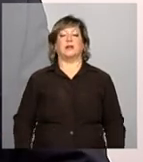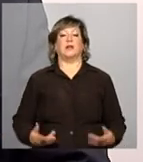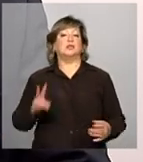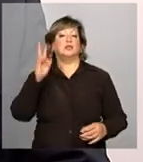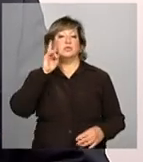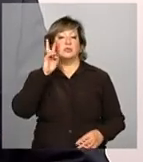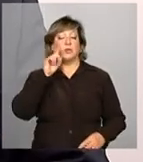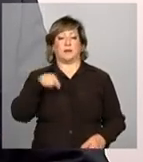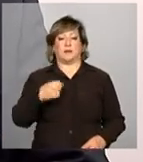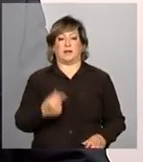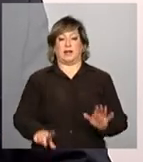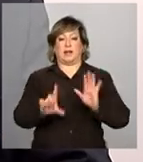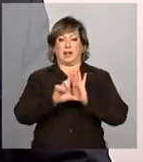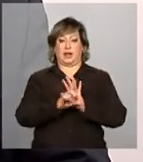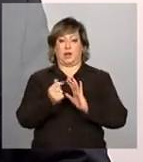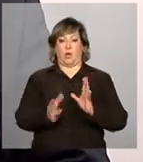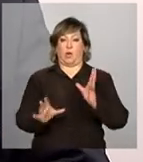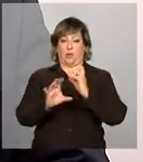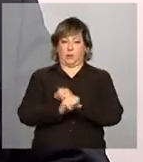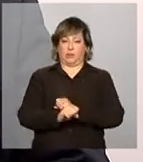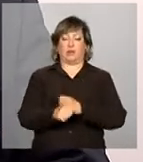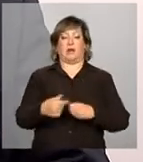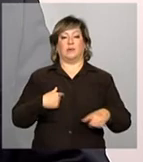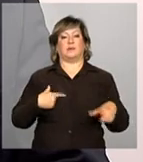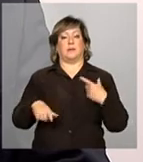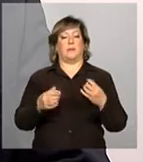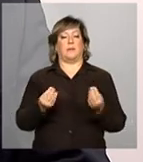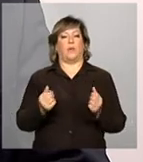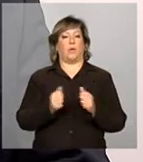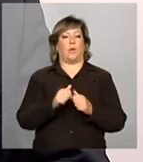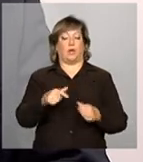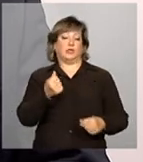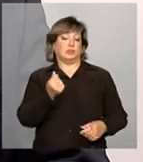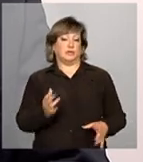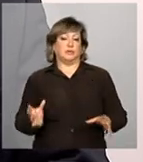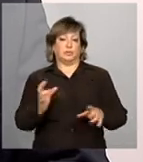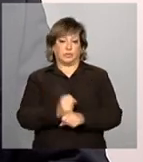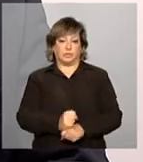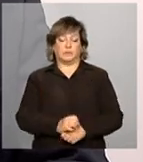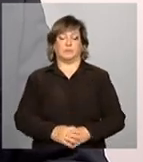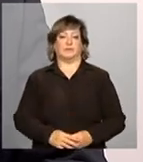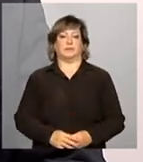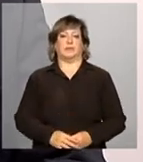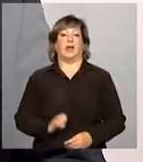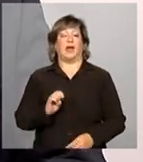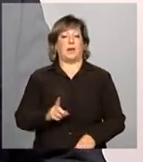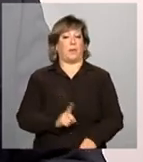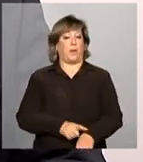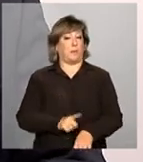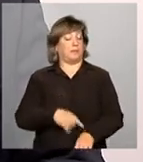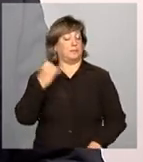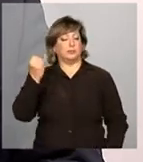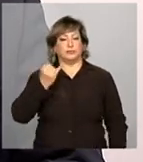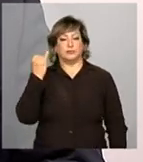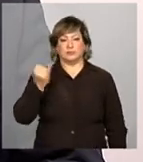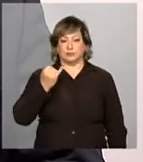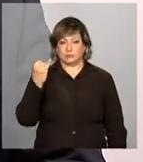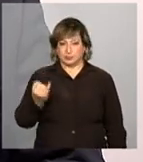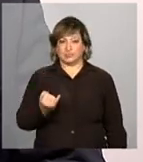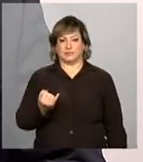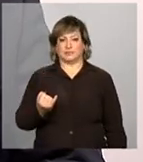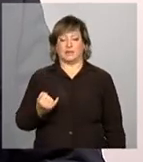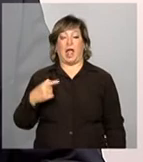orçamentária Eu acho assim o nosso aspecto também trabalho muito com essa parte orçamentária é um momento crucial os